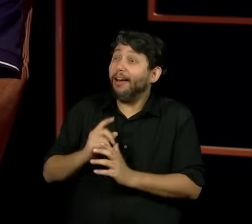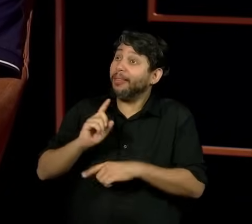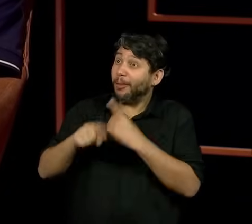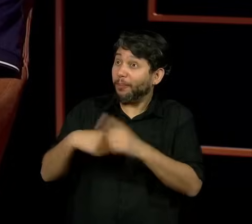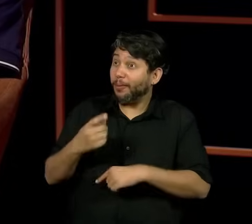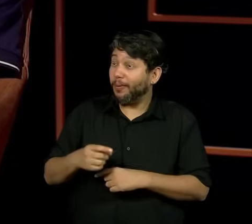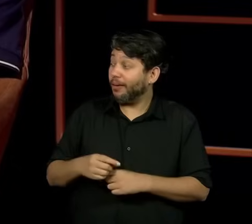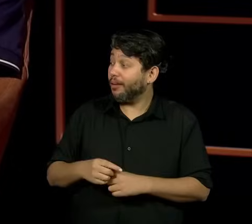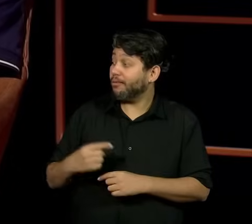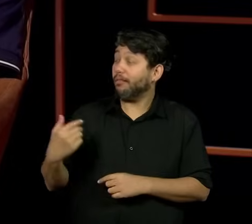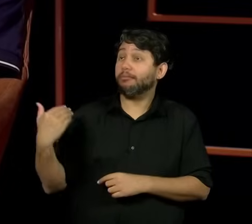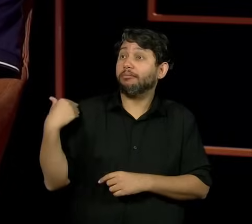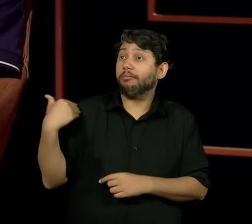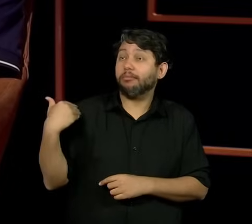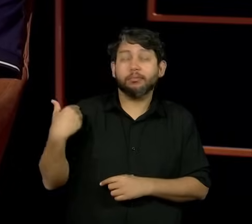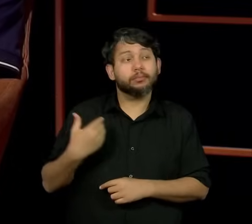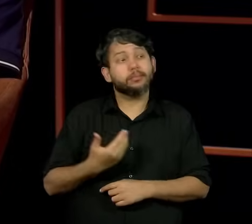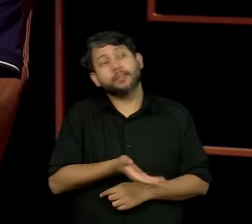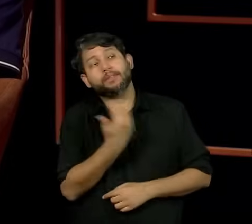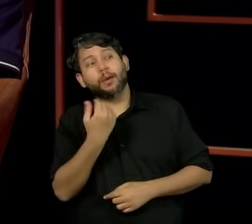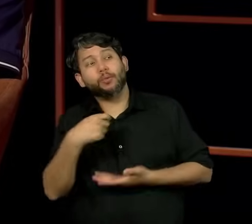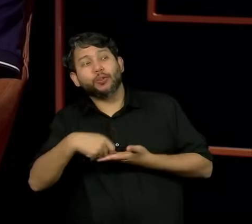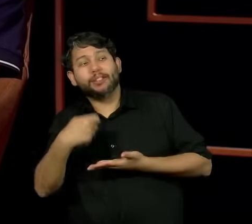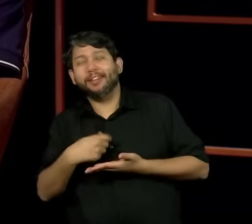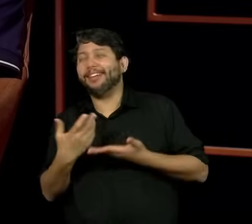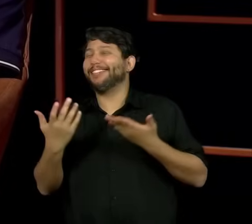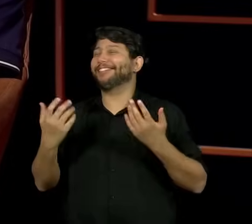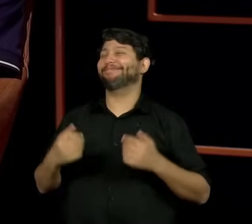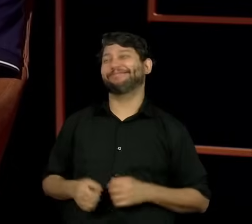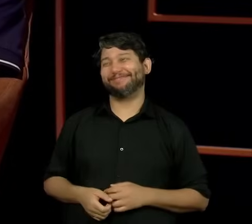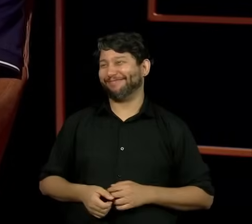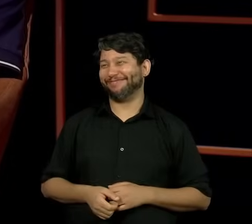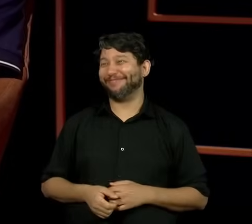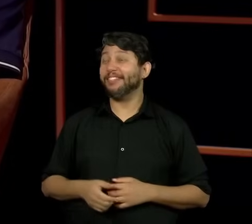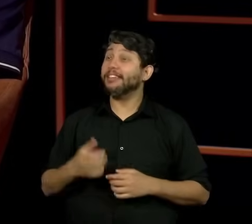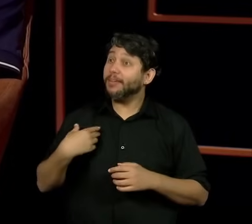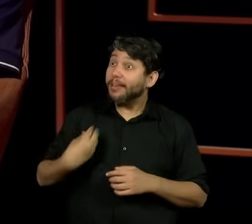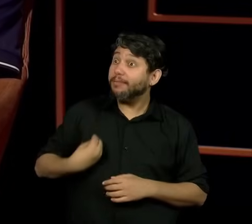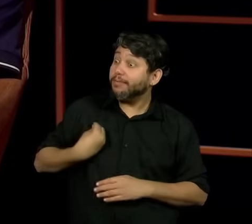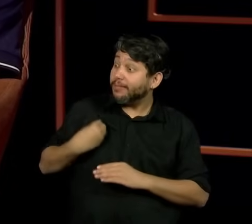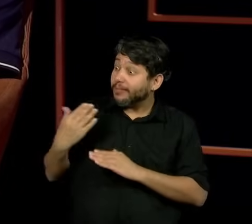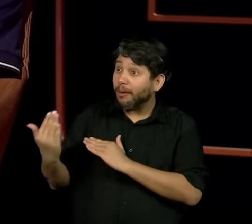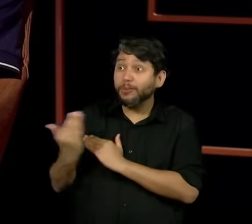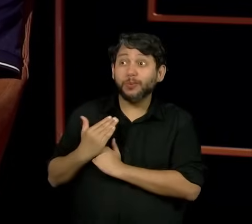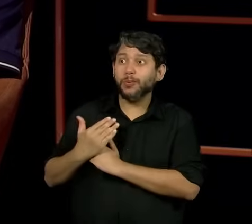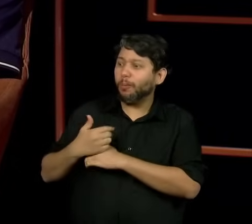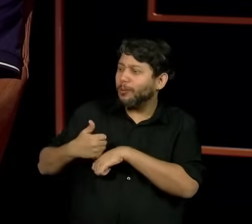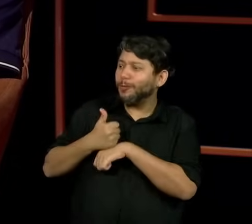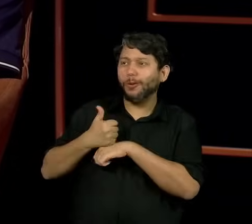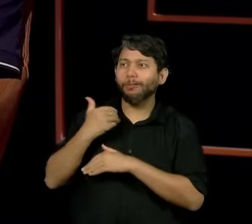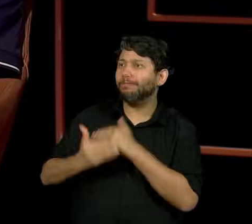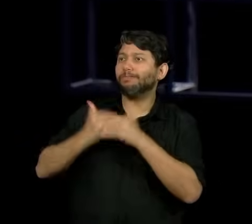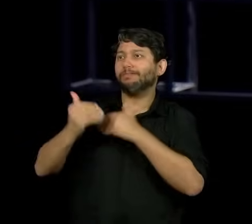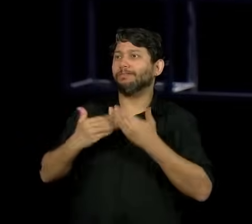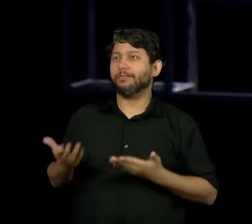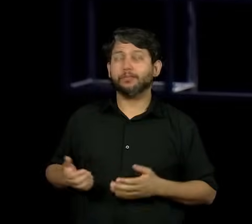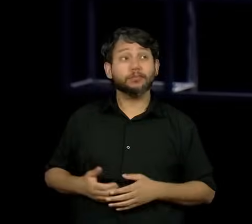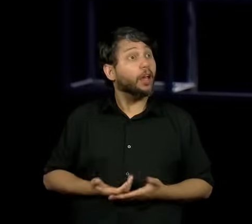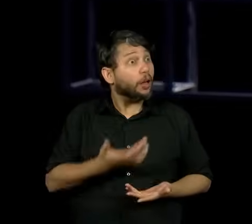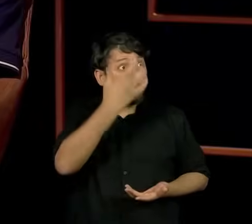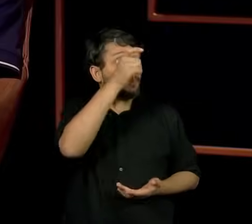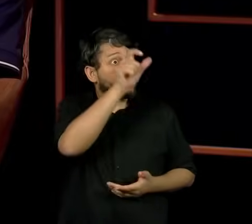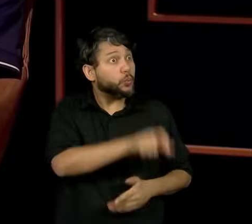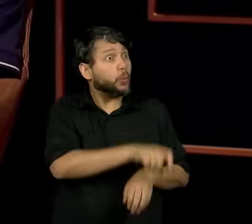Avancini foi tudo na minha vida, na carreira de televisão. Tudo. Seu grande mestre,